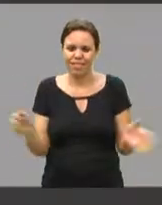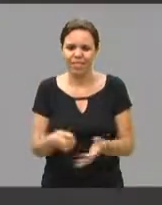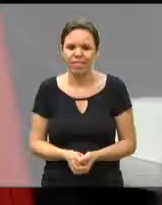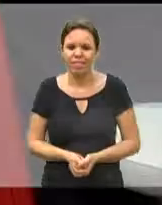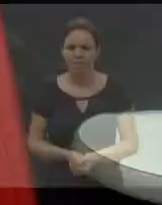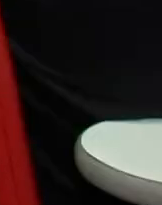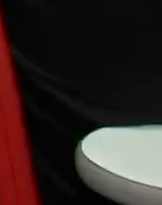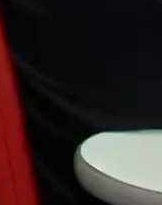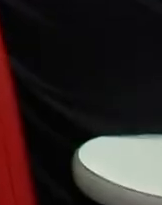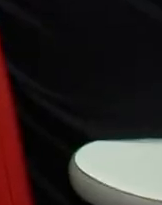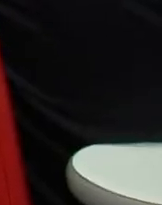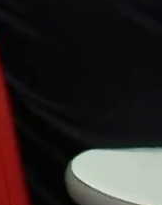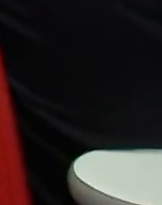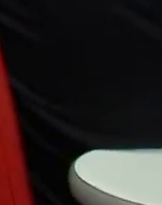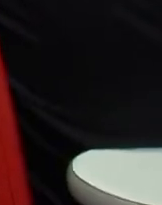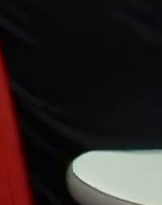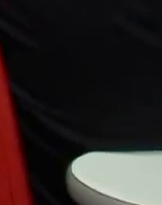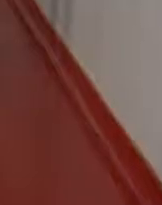encontro.